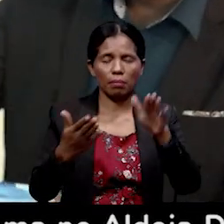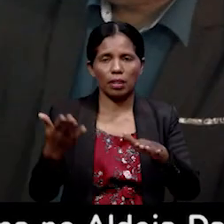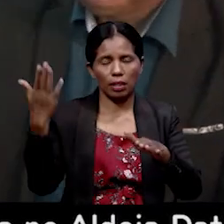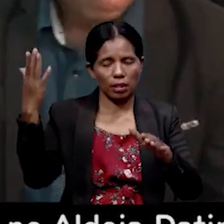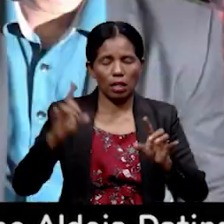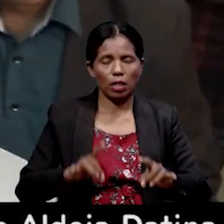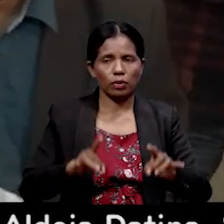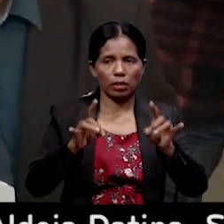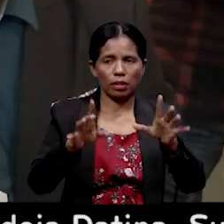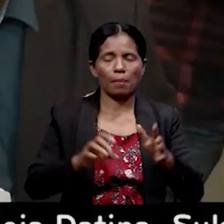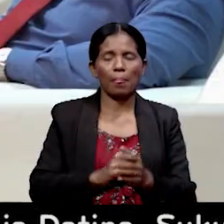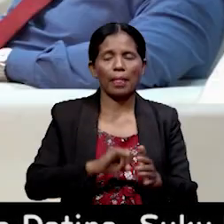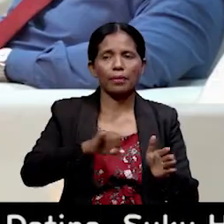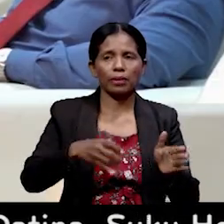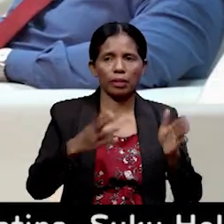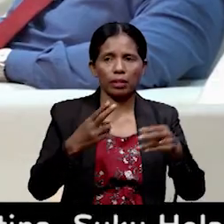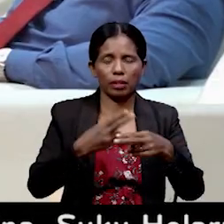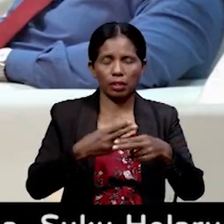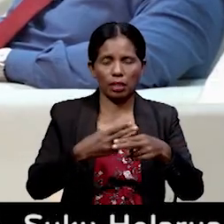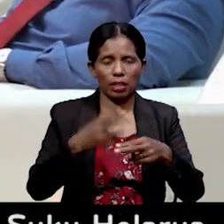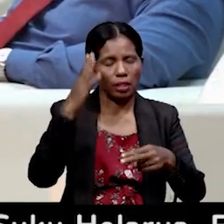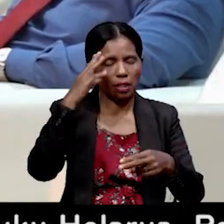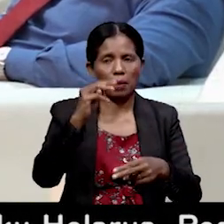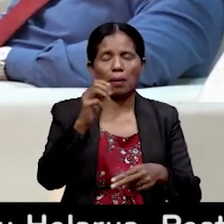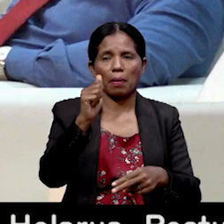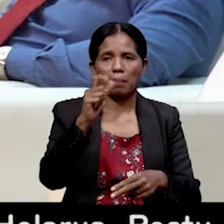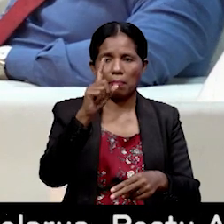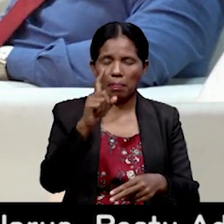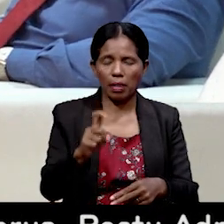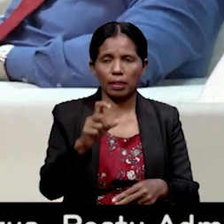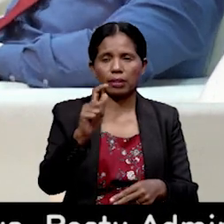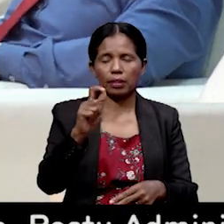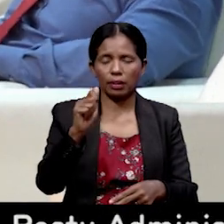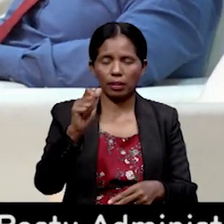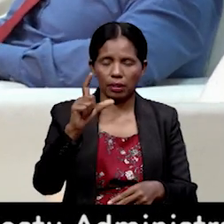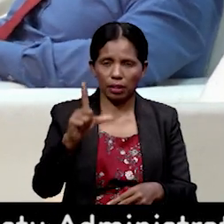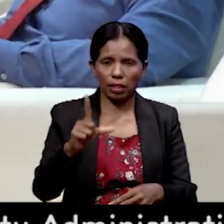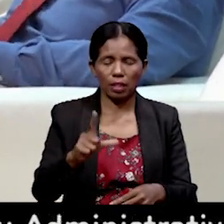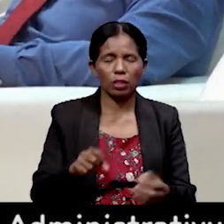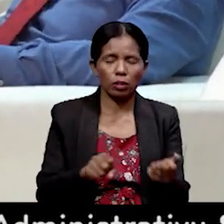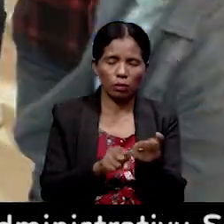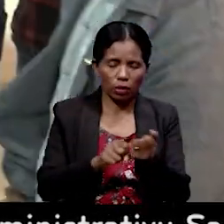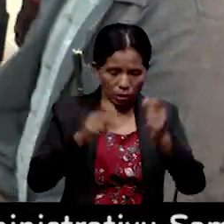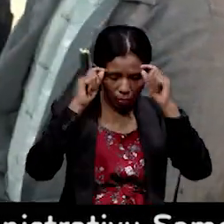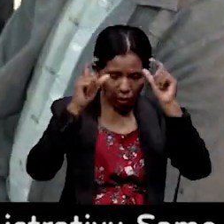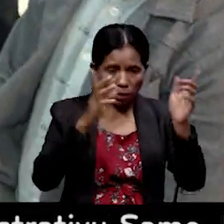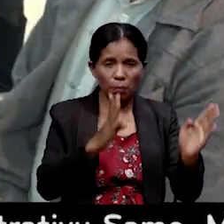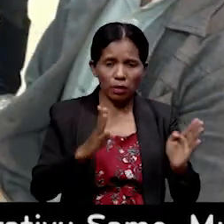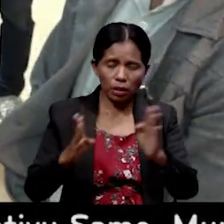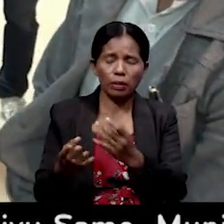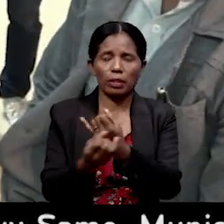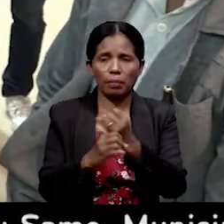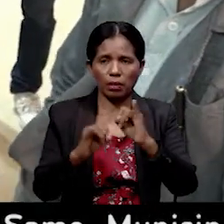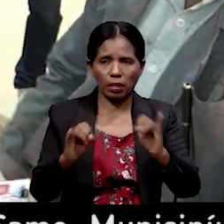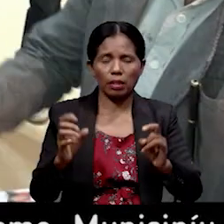Australia. Jurnalista hondaran konesidu liu Max Tal kontribui ba Timor Leste ni prosesu ukun rasikan nebi iha